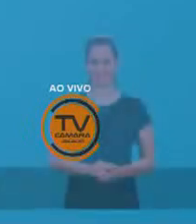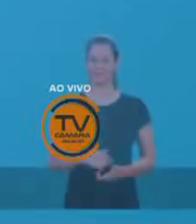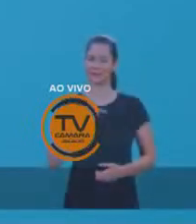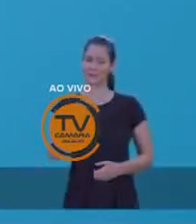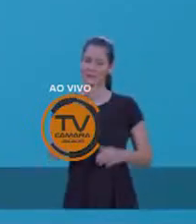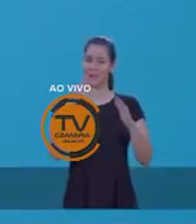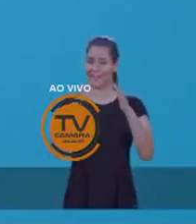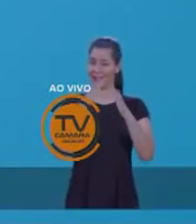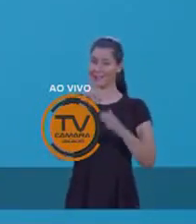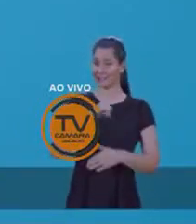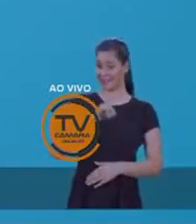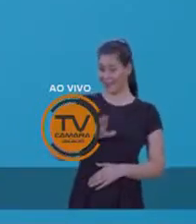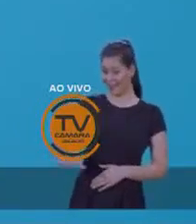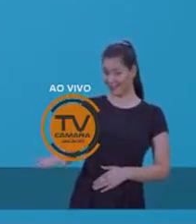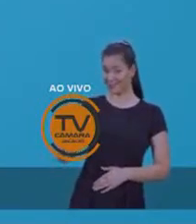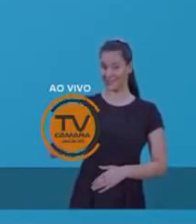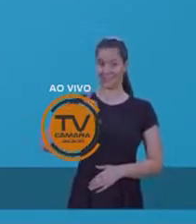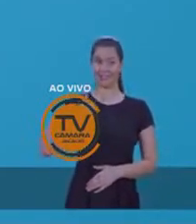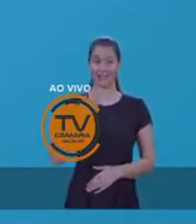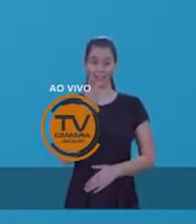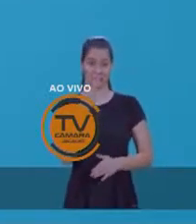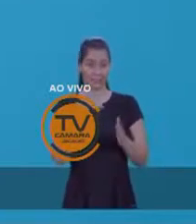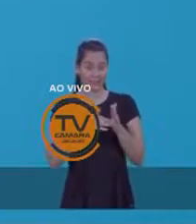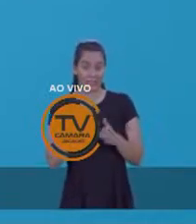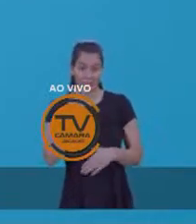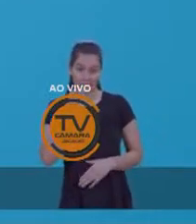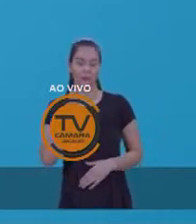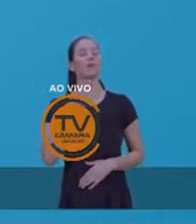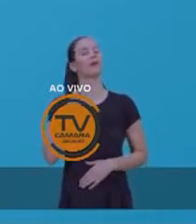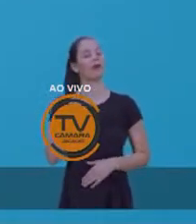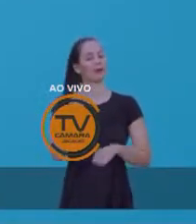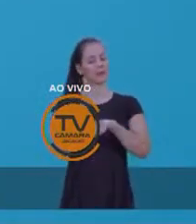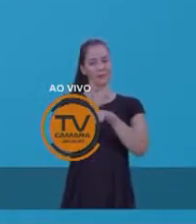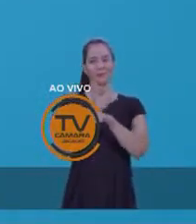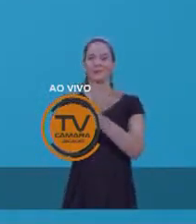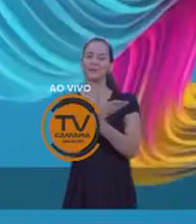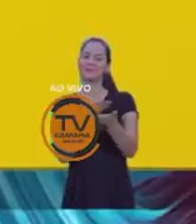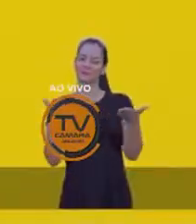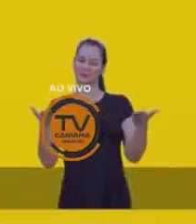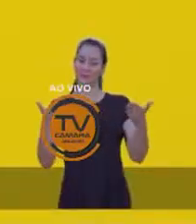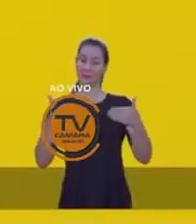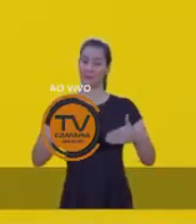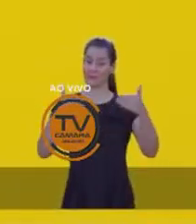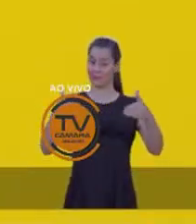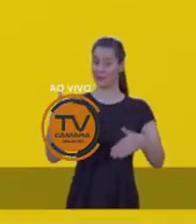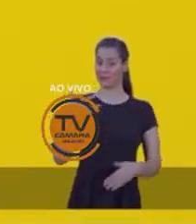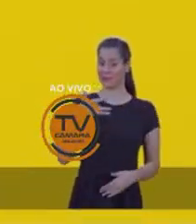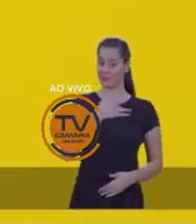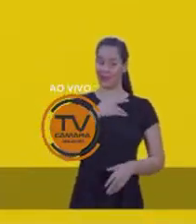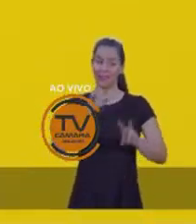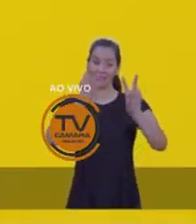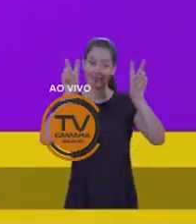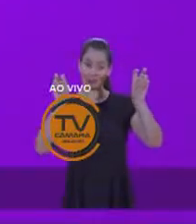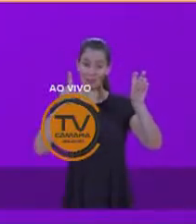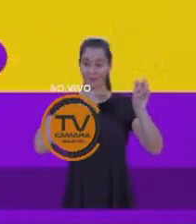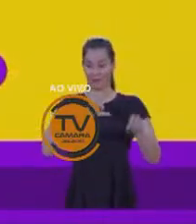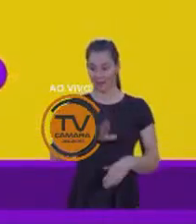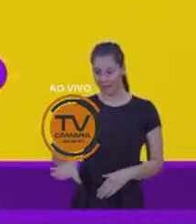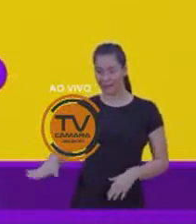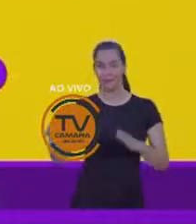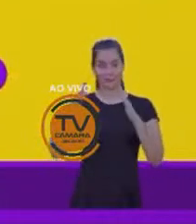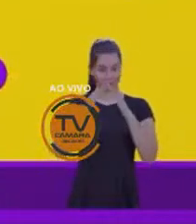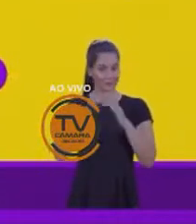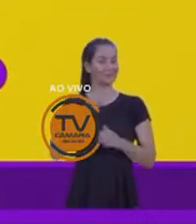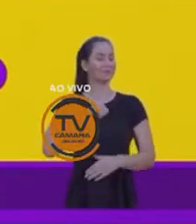Você tem criança de 3 a 5 anos em casa? Então este vídeo é para você. Ministério da Saúde apresenta. Tem criança